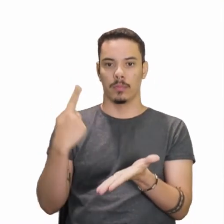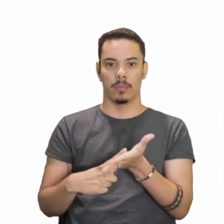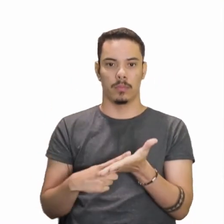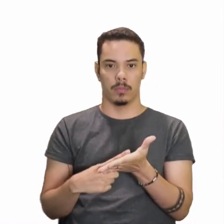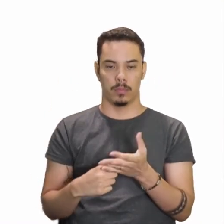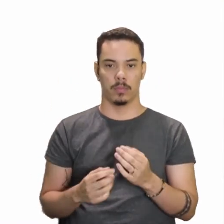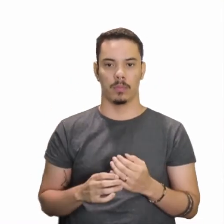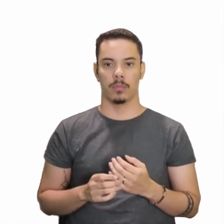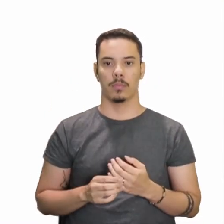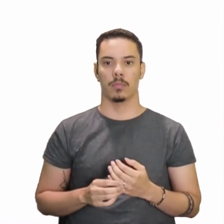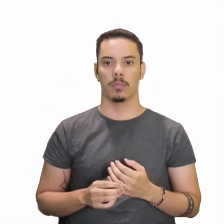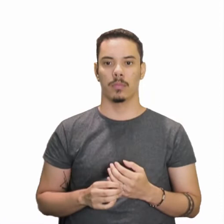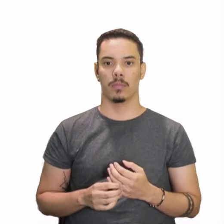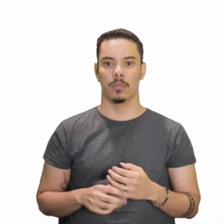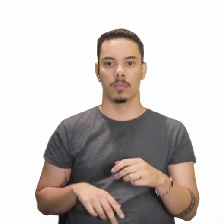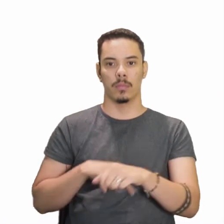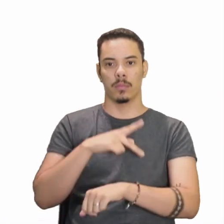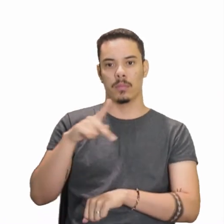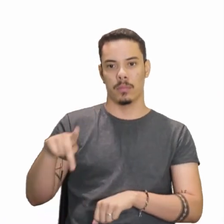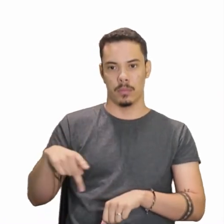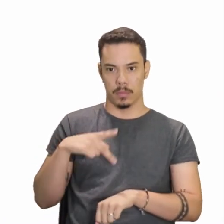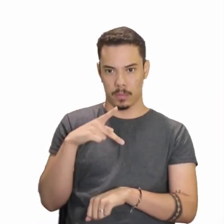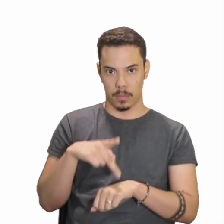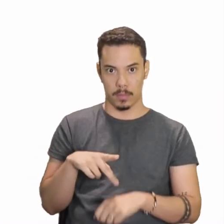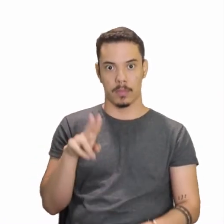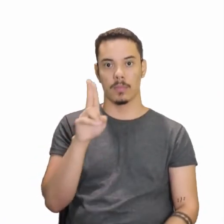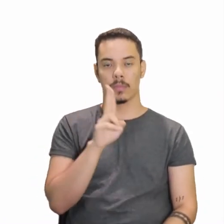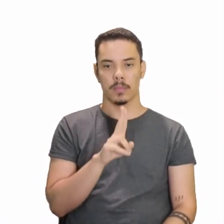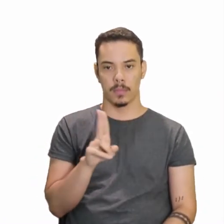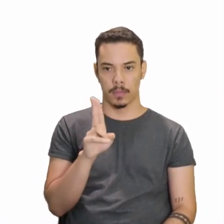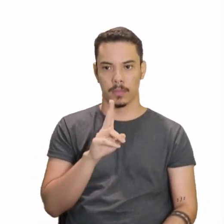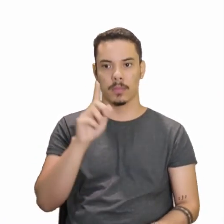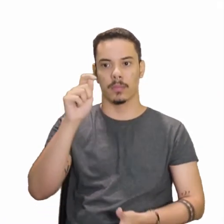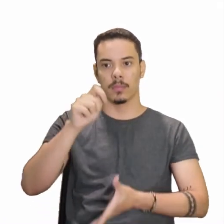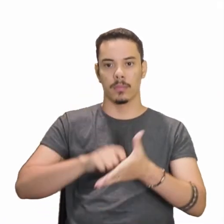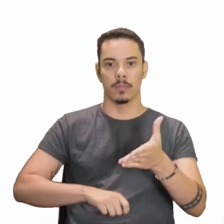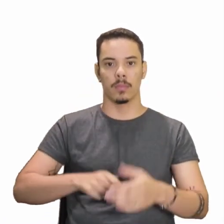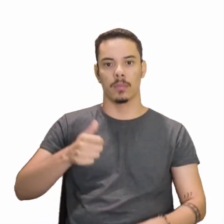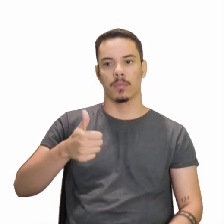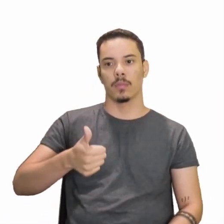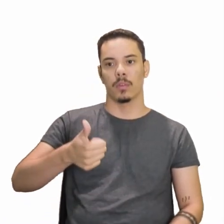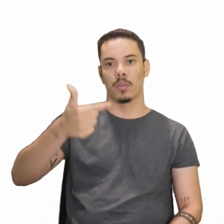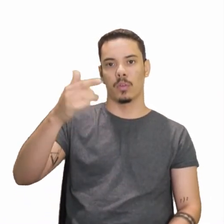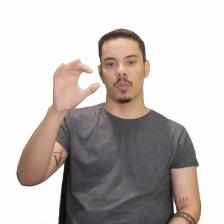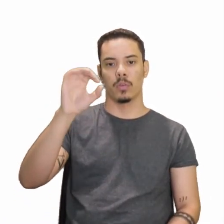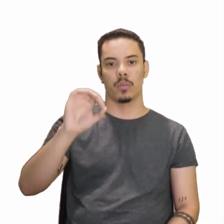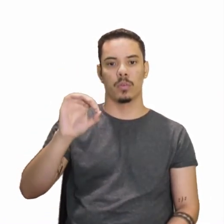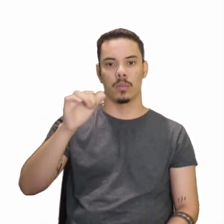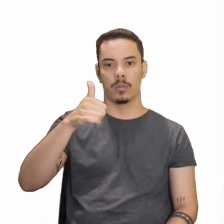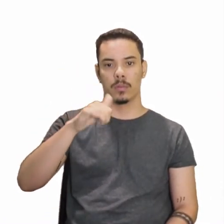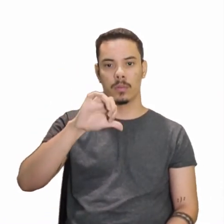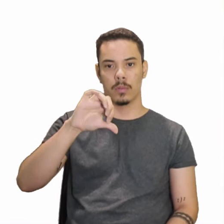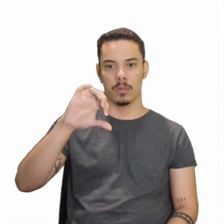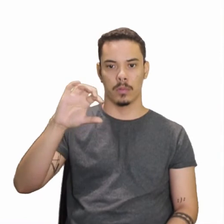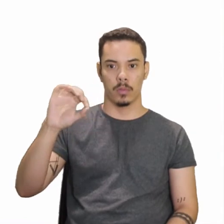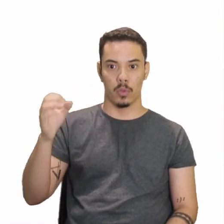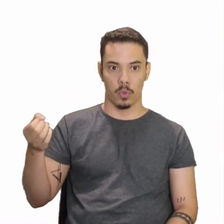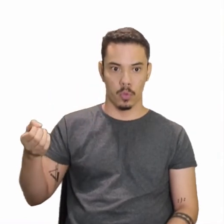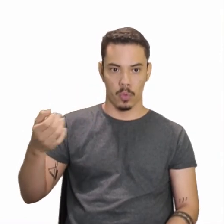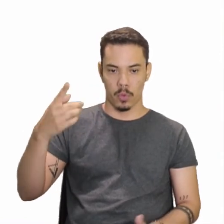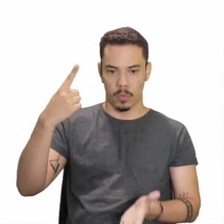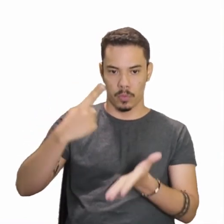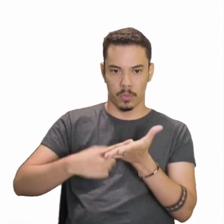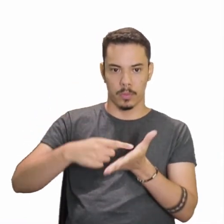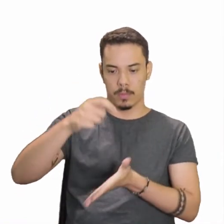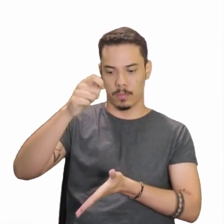institucionalizado. E assim, os países lusófonos assinaram em 12 de outubro de 1990 o novo